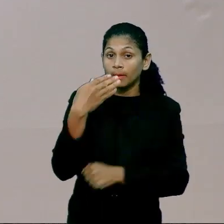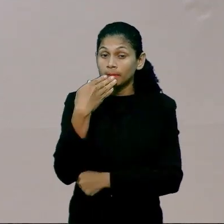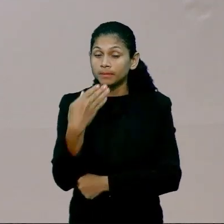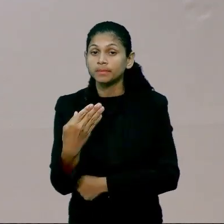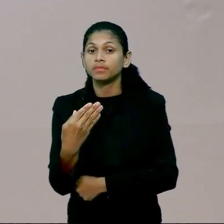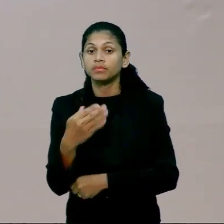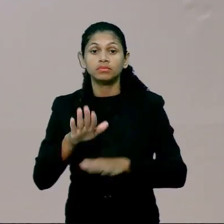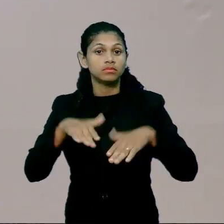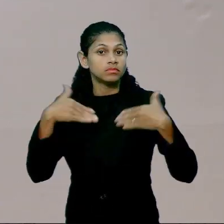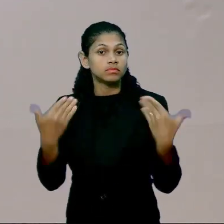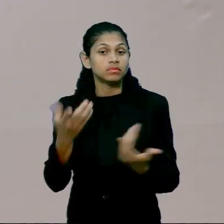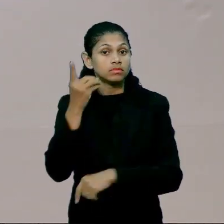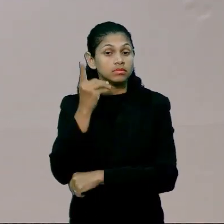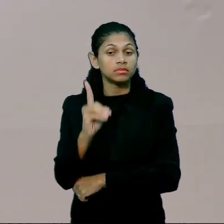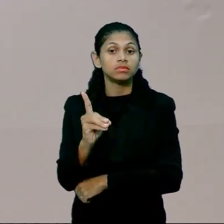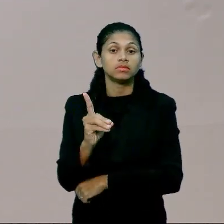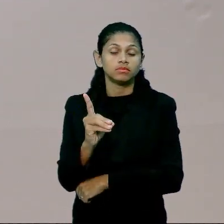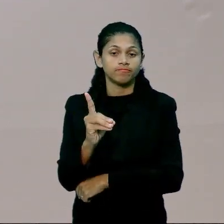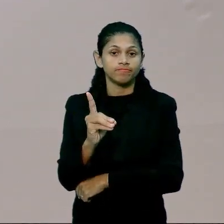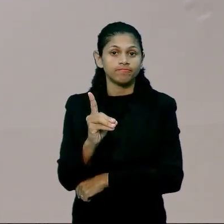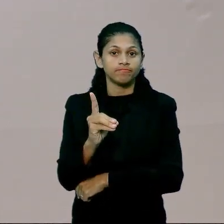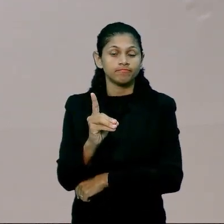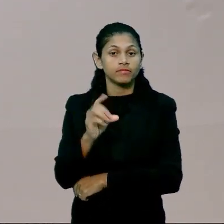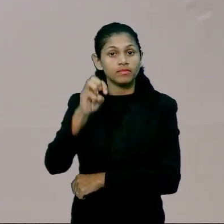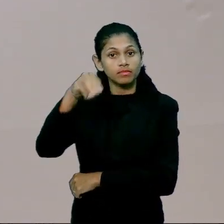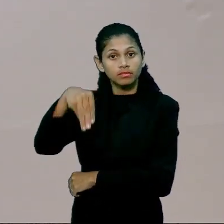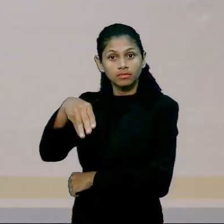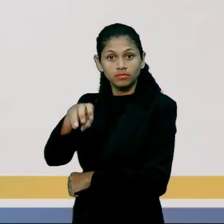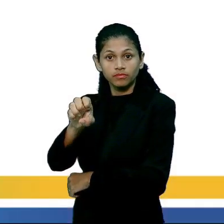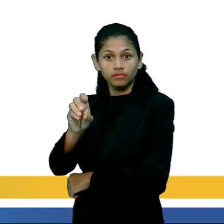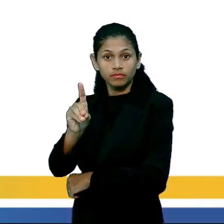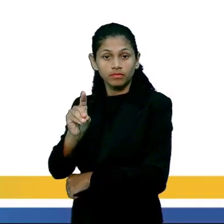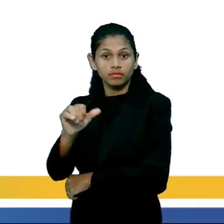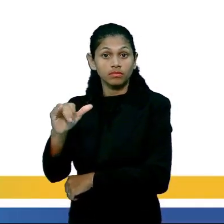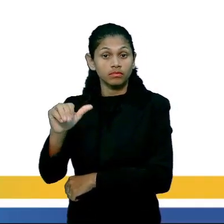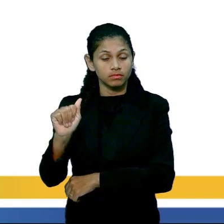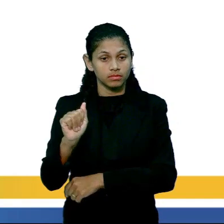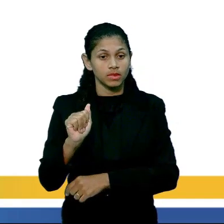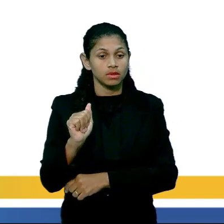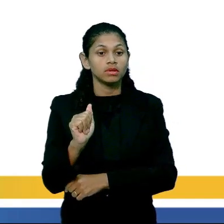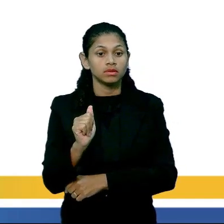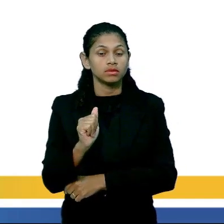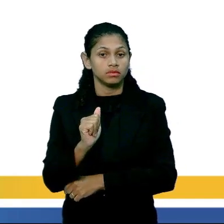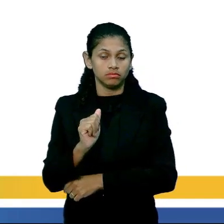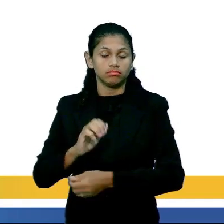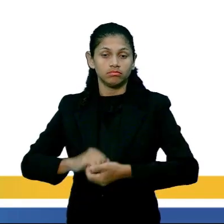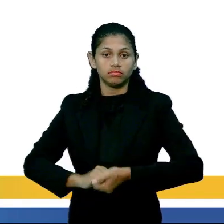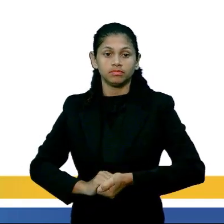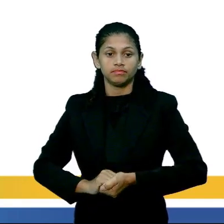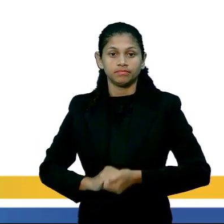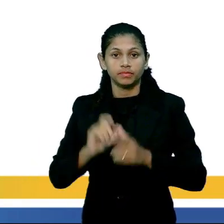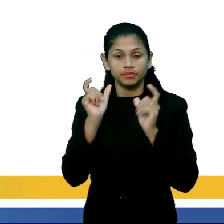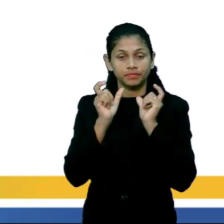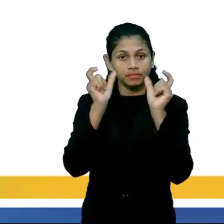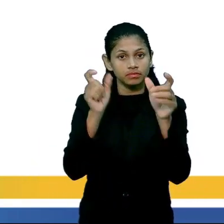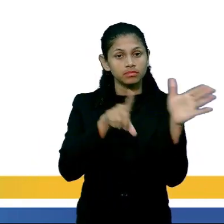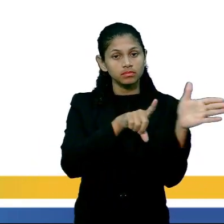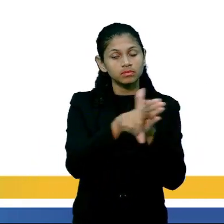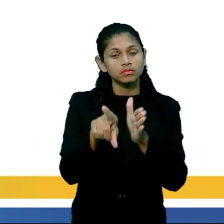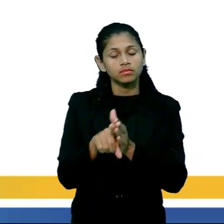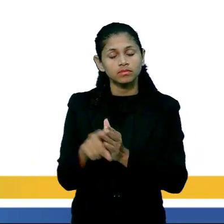E qual dos dias né a média achou de cair então Observe aí que a questão